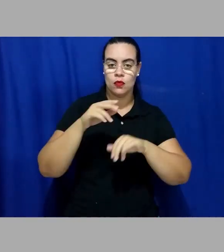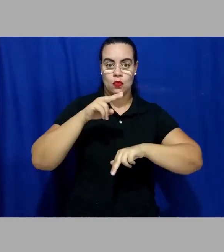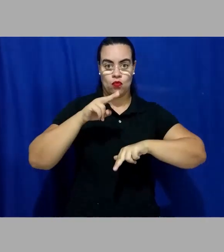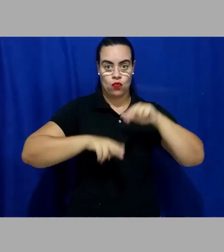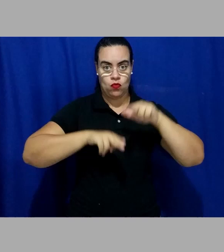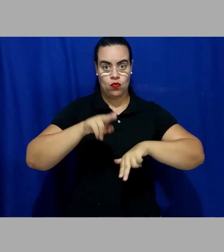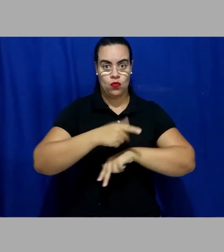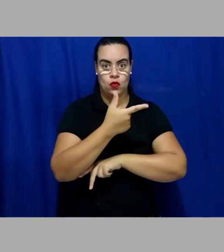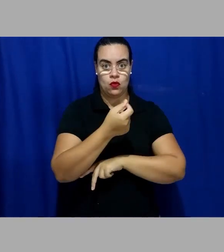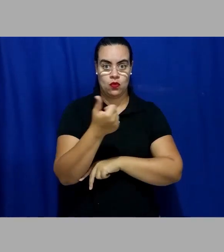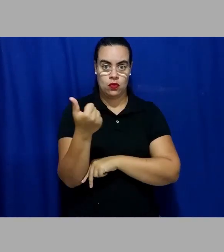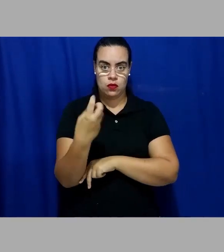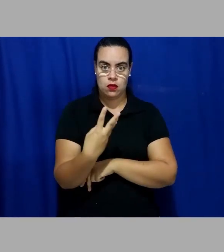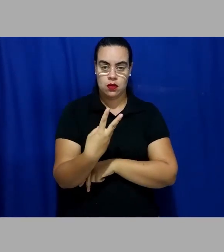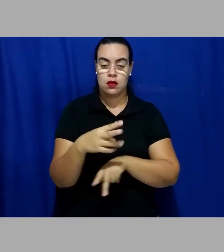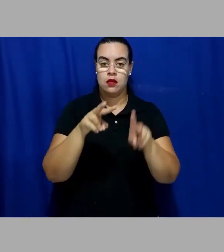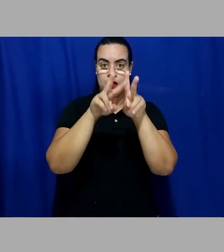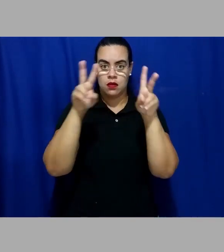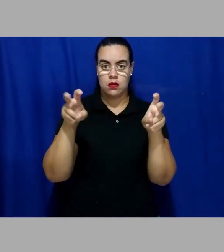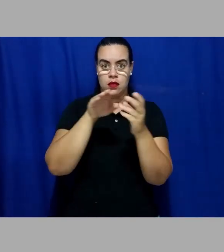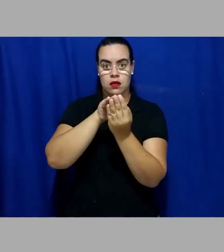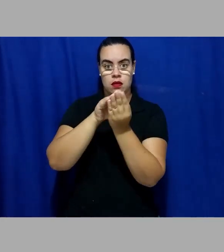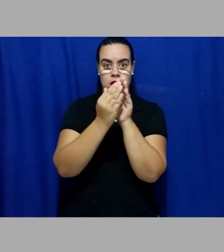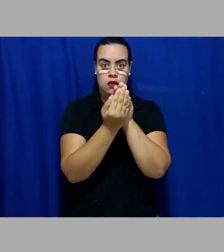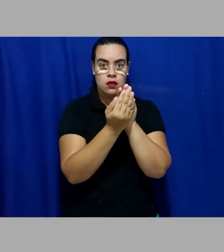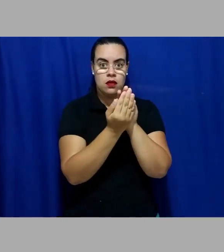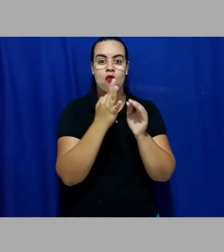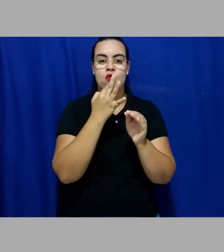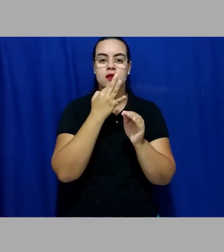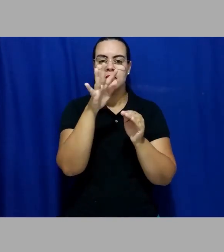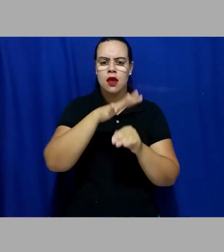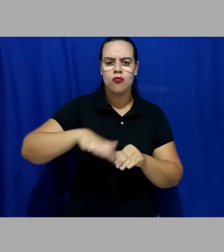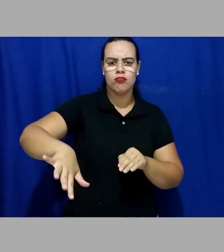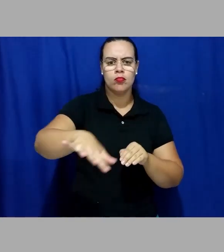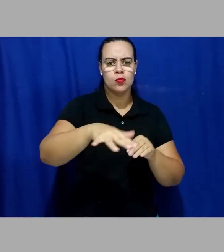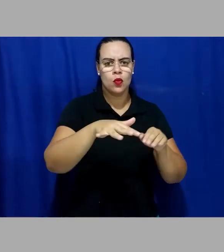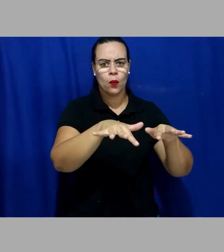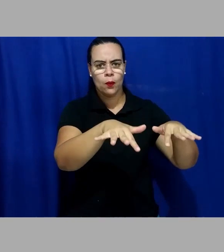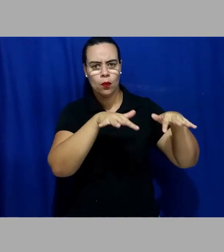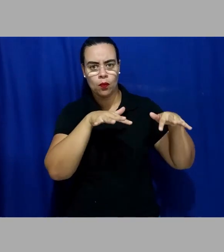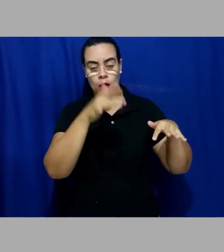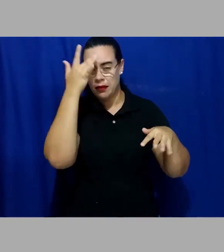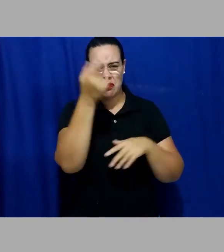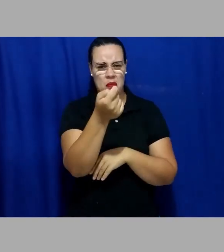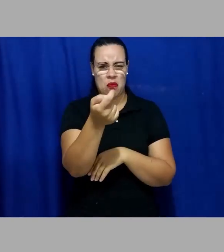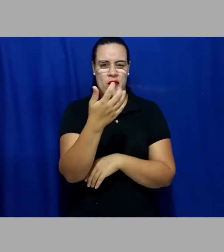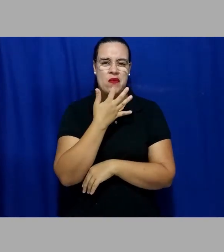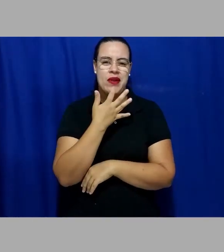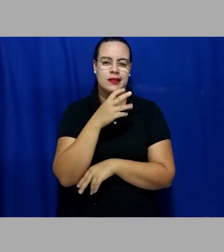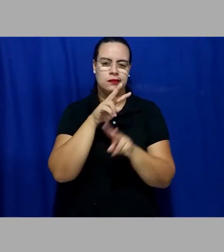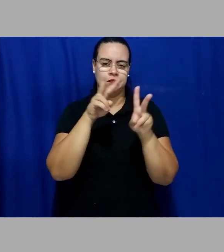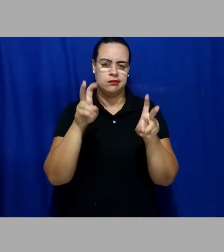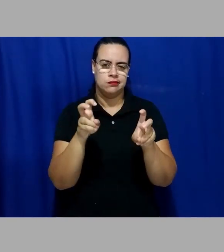Léo, que estreou em junho de 2013, levando o tema da transmasculinidade ao conhecimento do grande